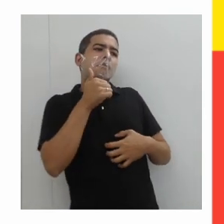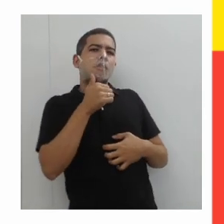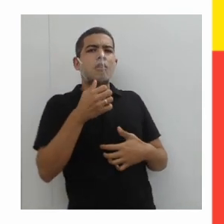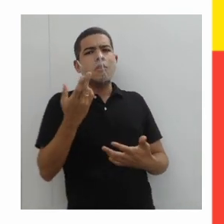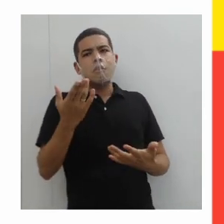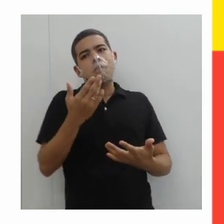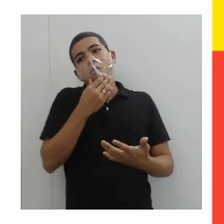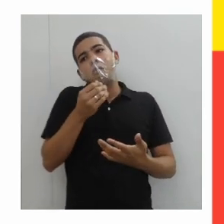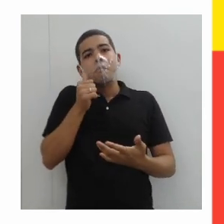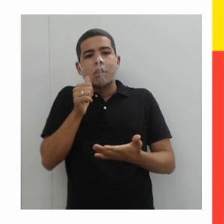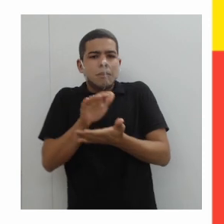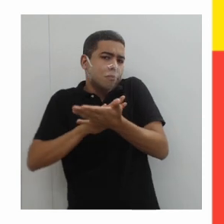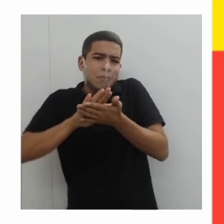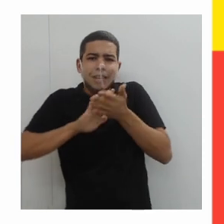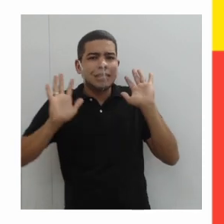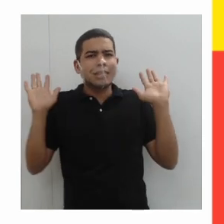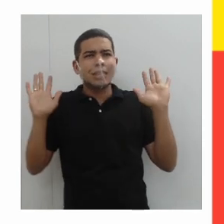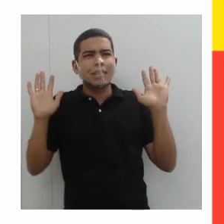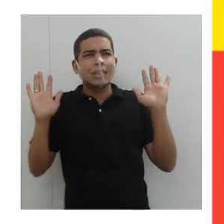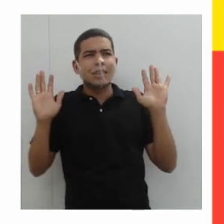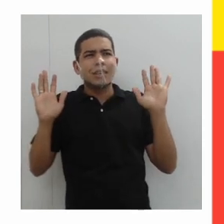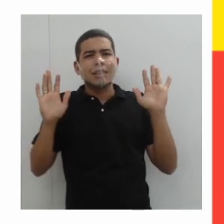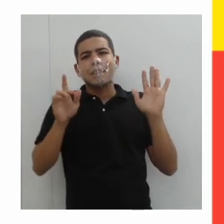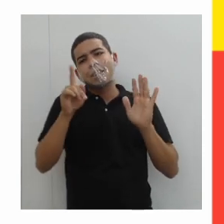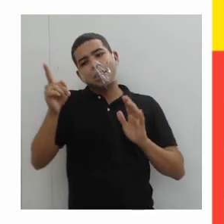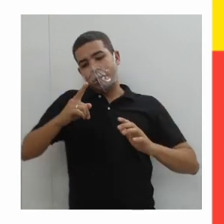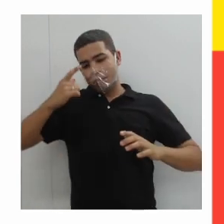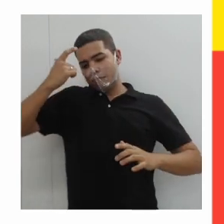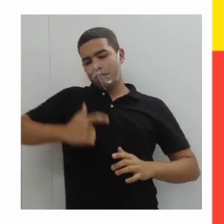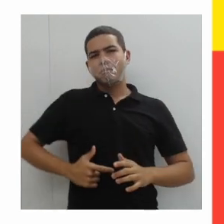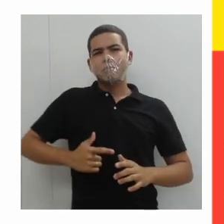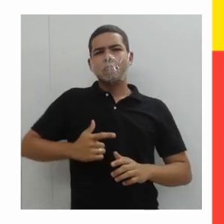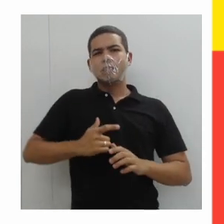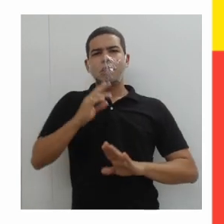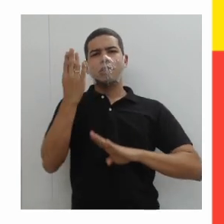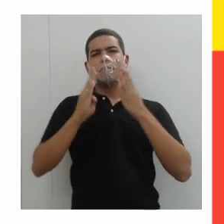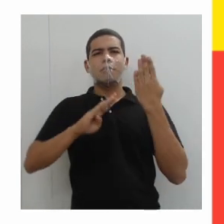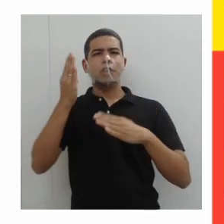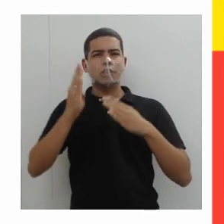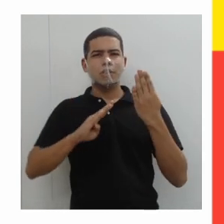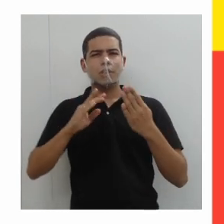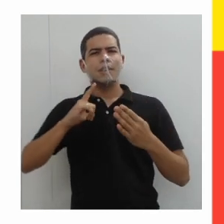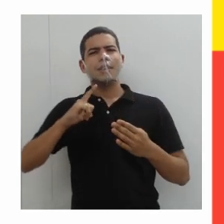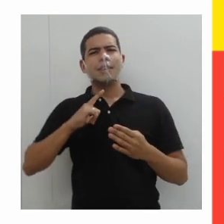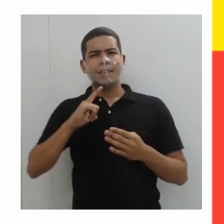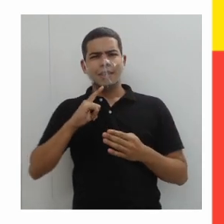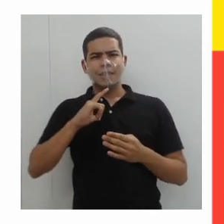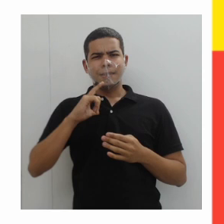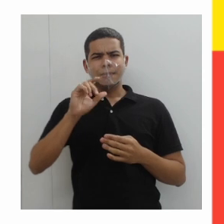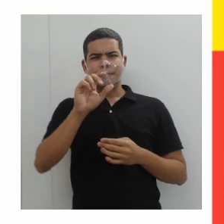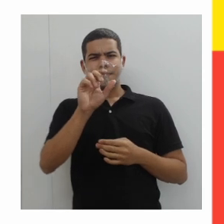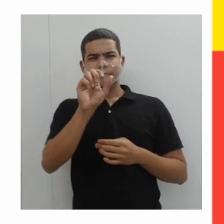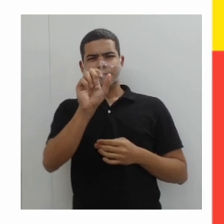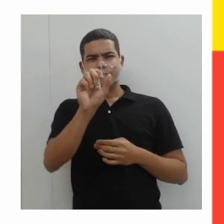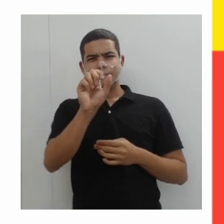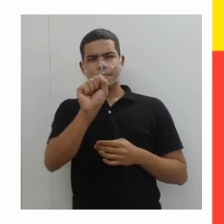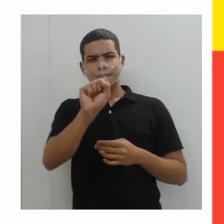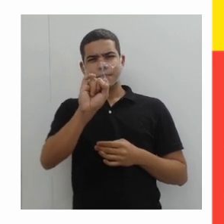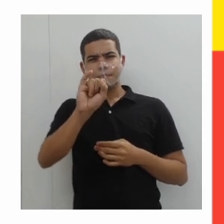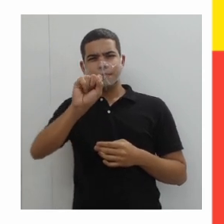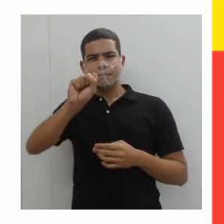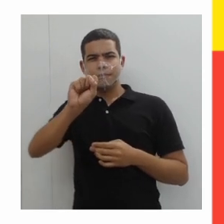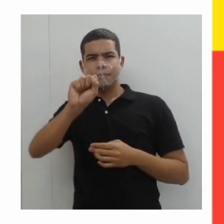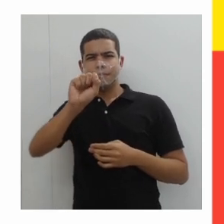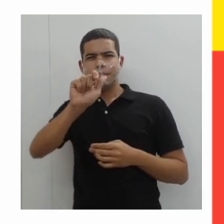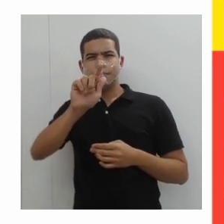algumas pessoas, essa identidade ela corresponde ao sexo biológico. São os cisgêneros, certo? Quando a sua